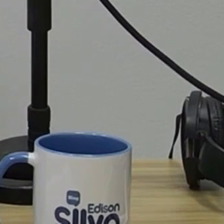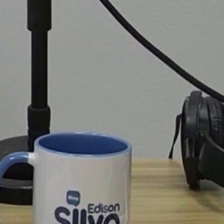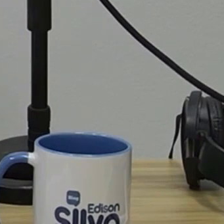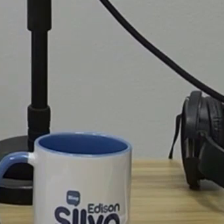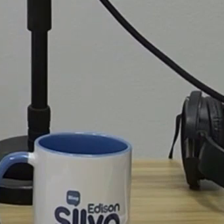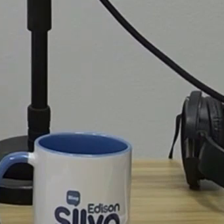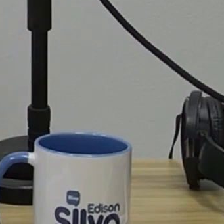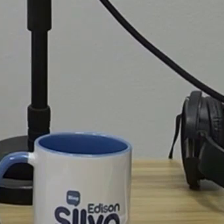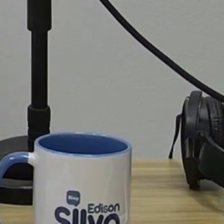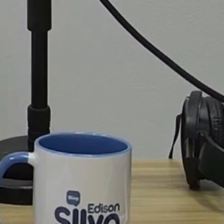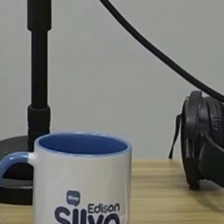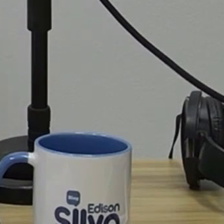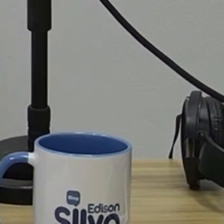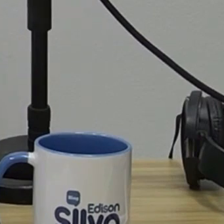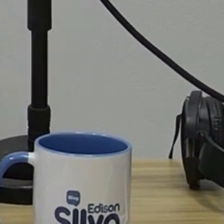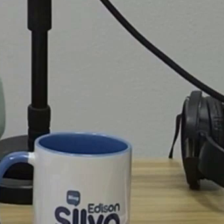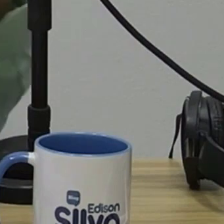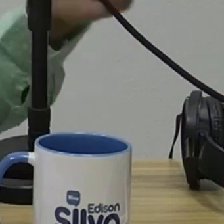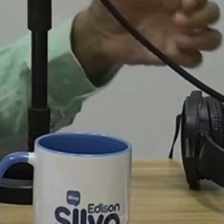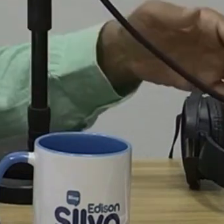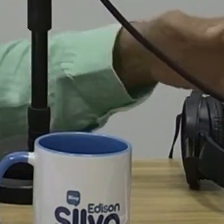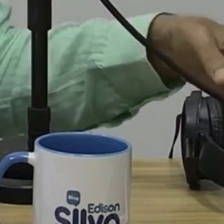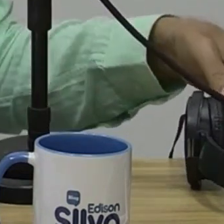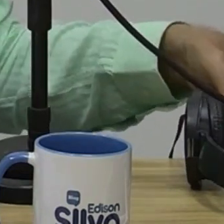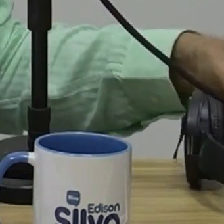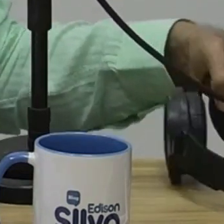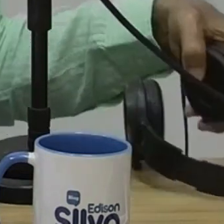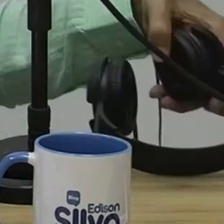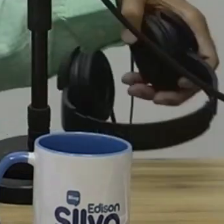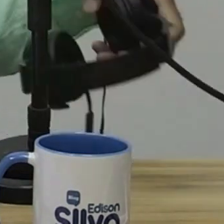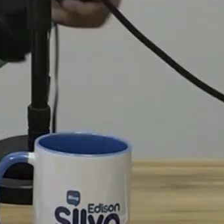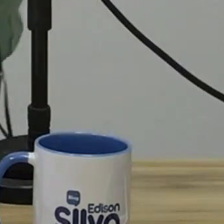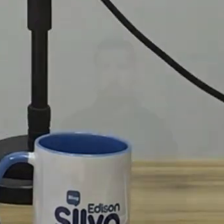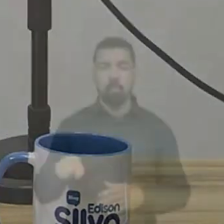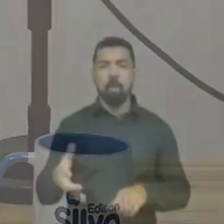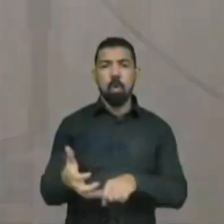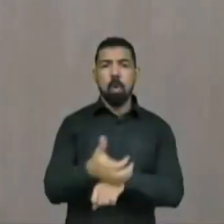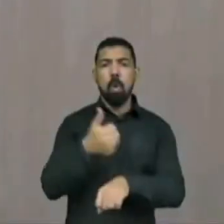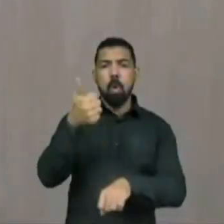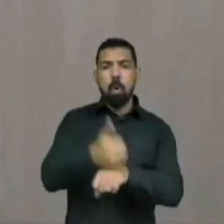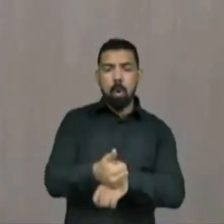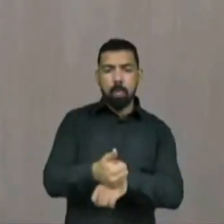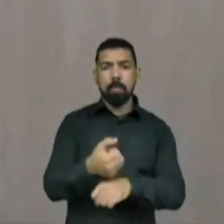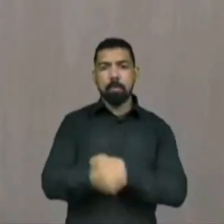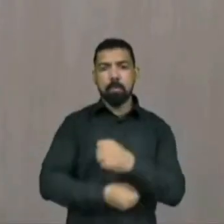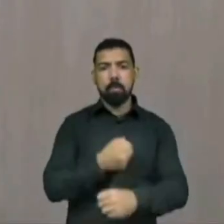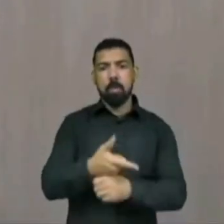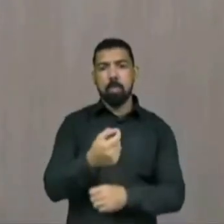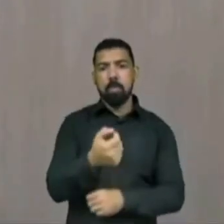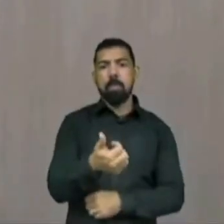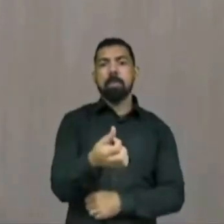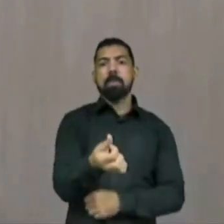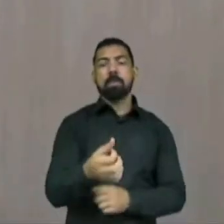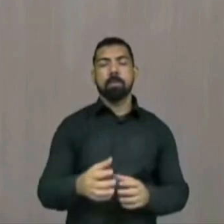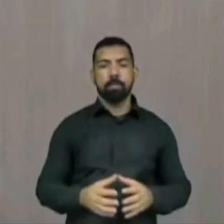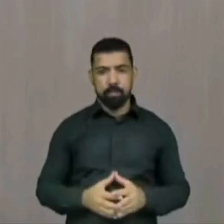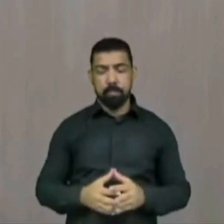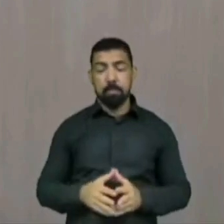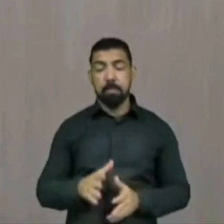Granja, Guilherme Sampaio foi um dos que falaram. Vamos ouvi-lo. Antes de mais